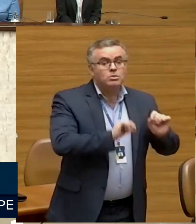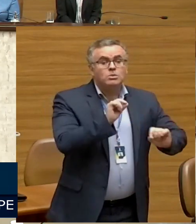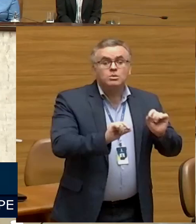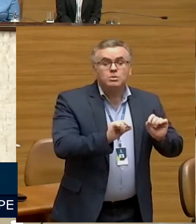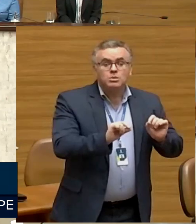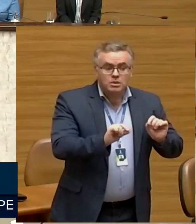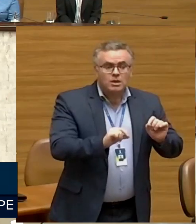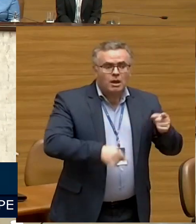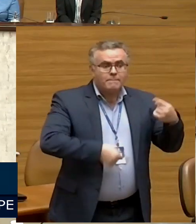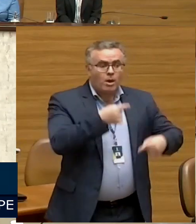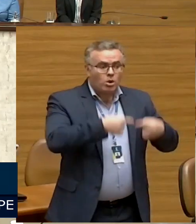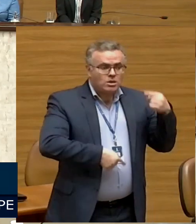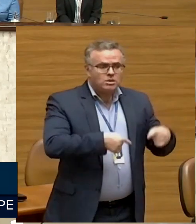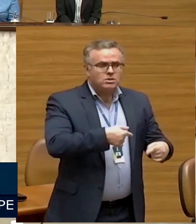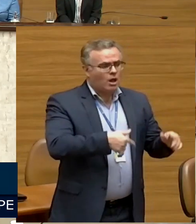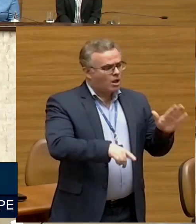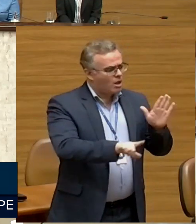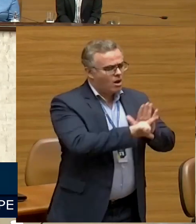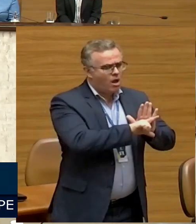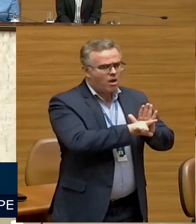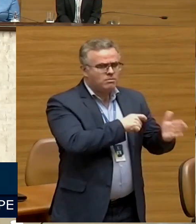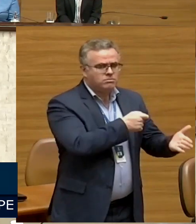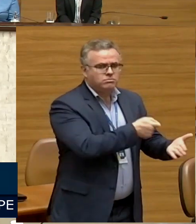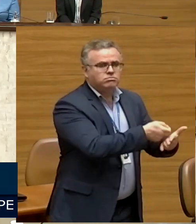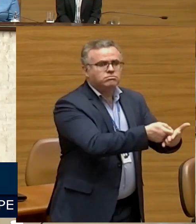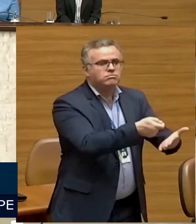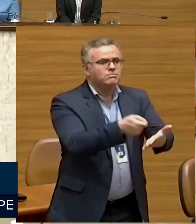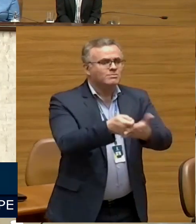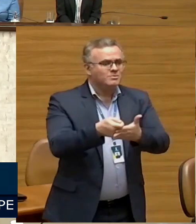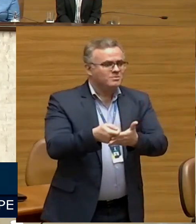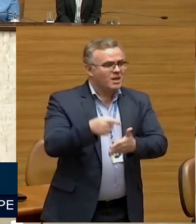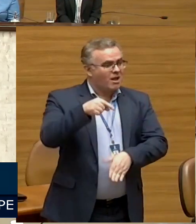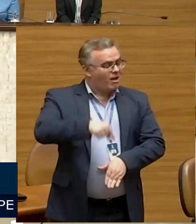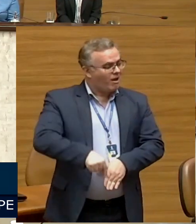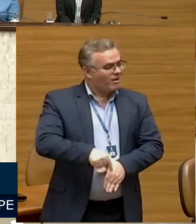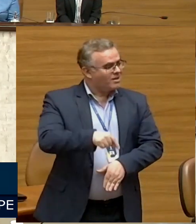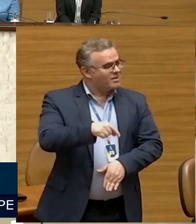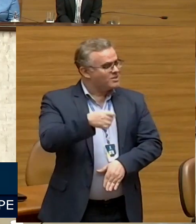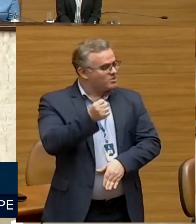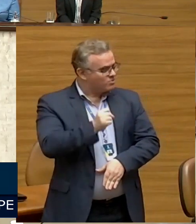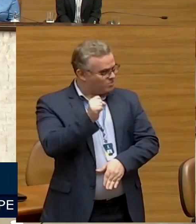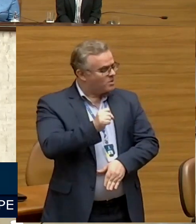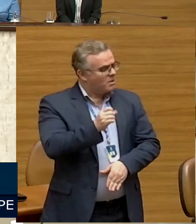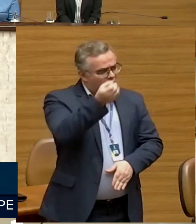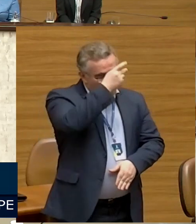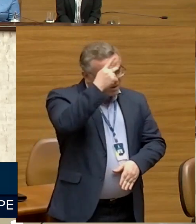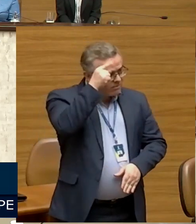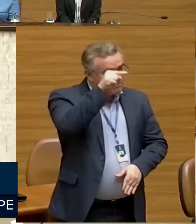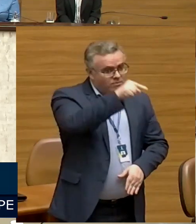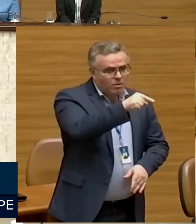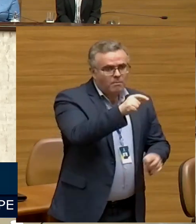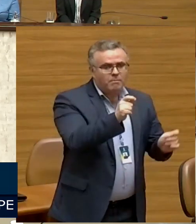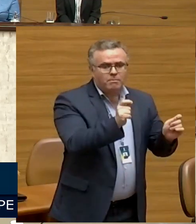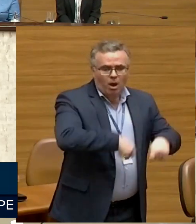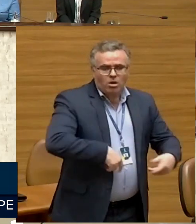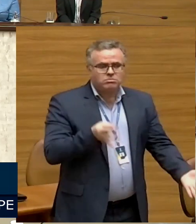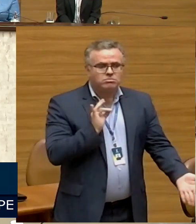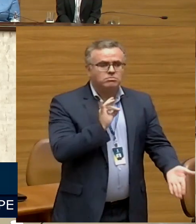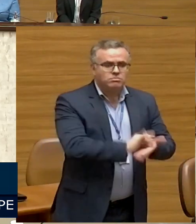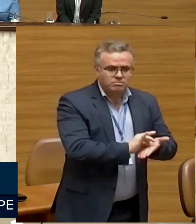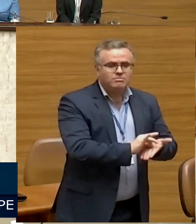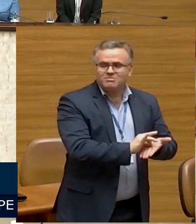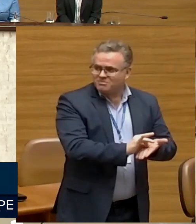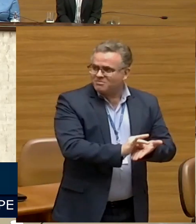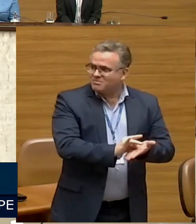as políticas, né, e o Estado, né, o município, no caso da Prefeitura, possa efetivar,